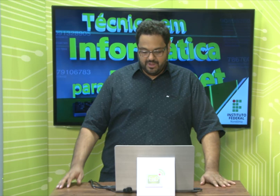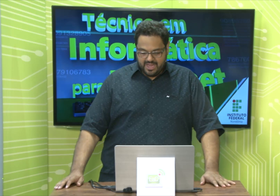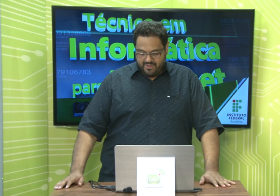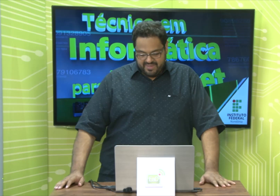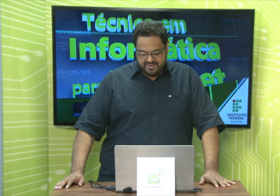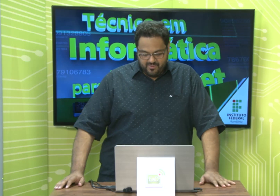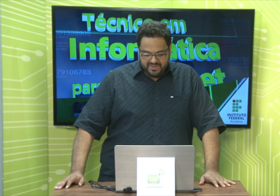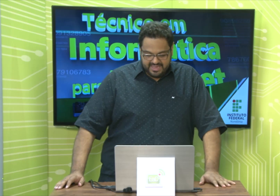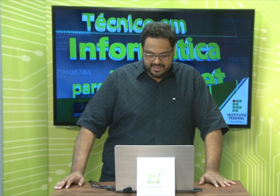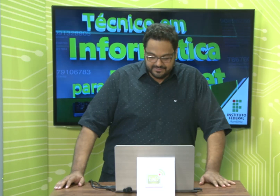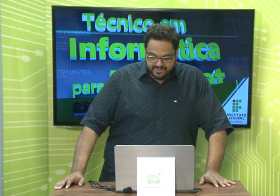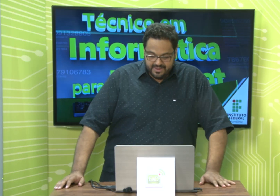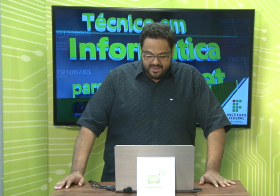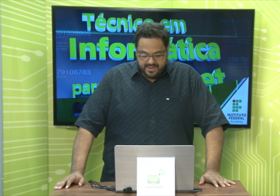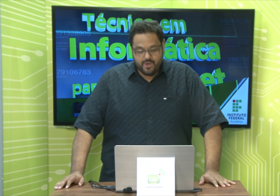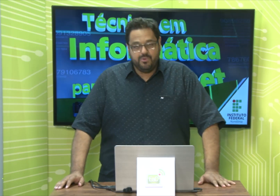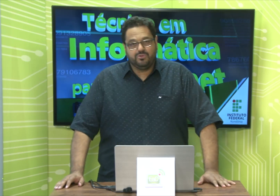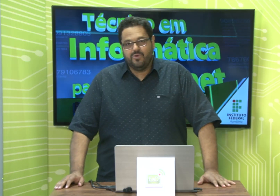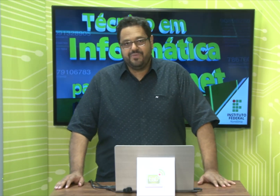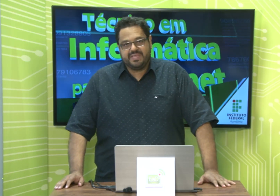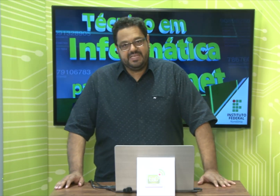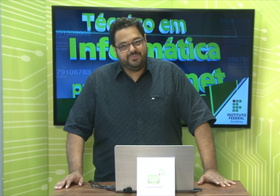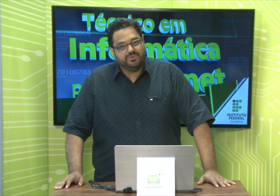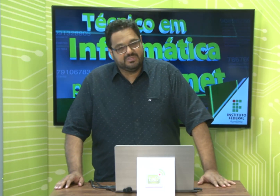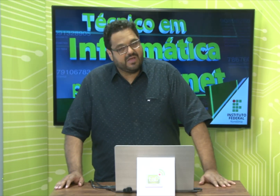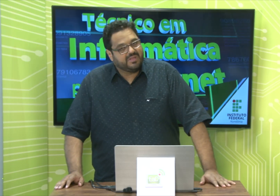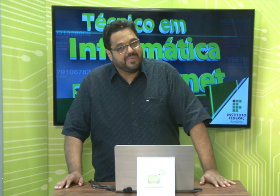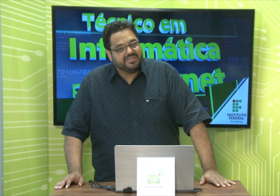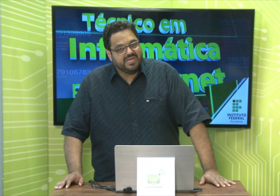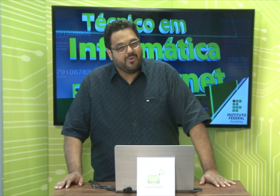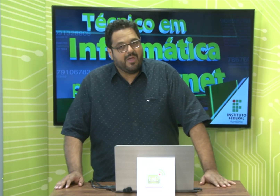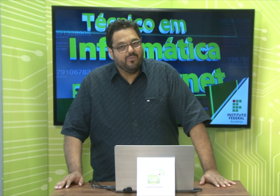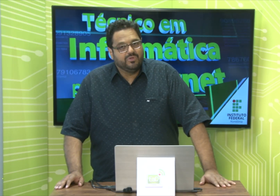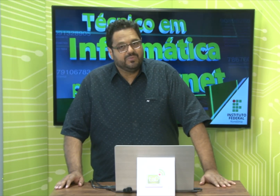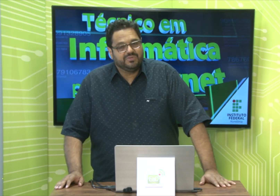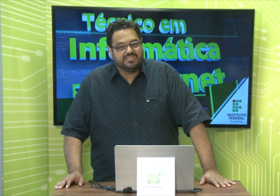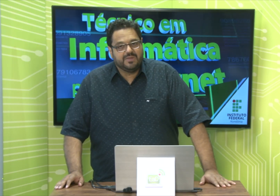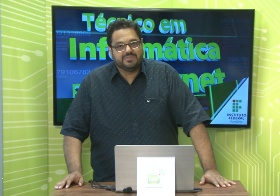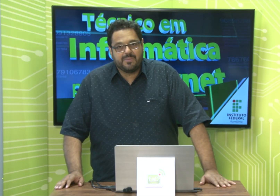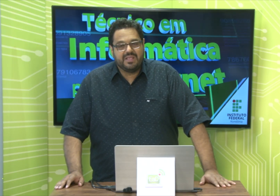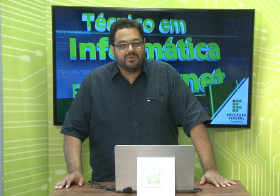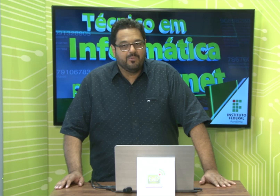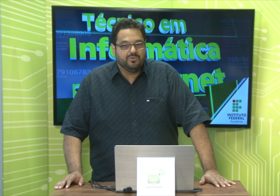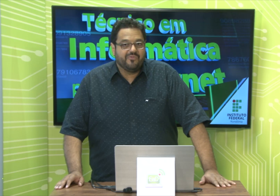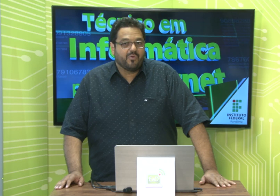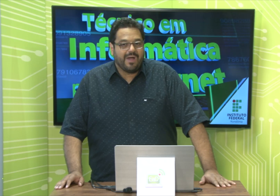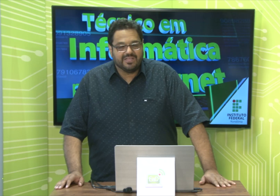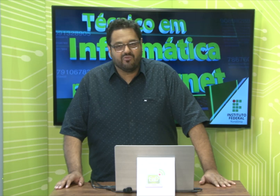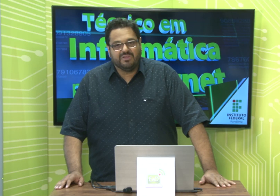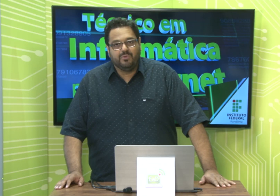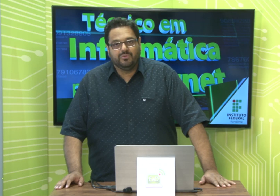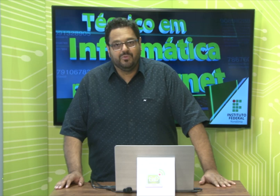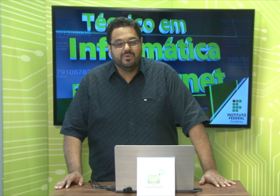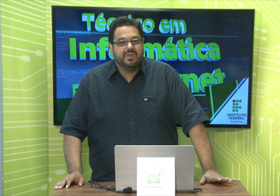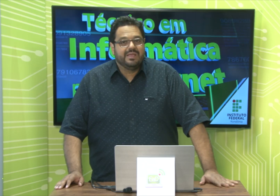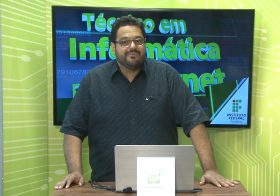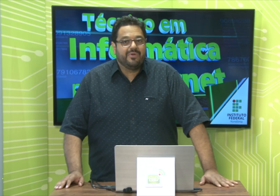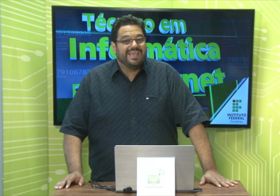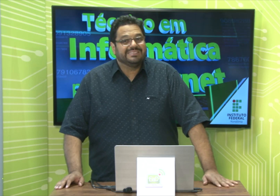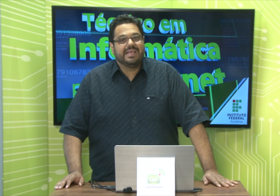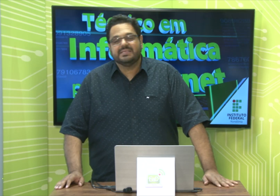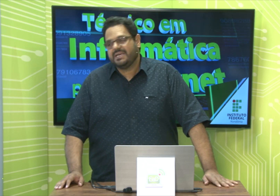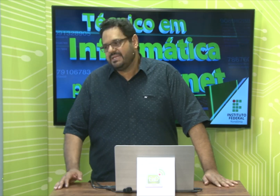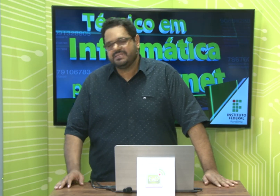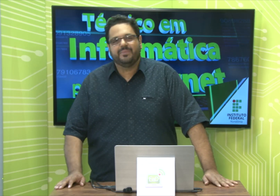rede local, é bem complicado. E o Bluetooth 3.0 também já não é o último, já estamos trabalhando com Bluetooth 4, 4.1 e